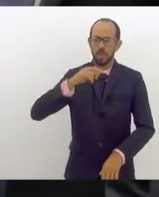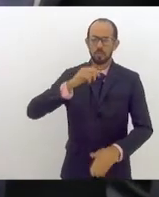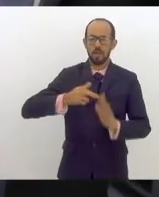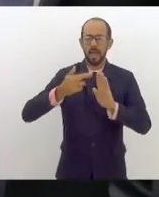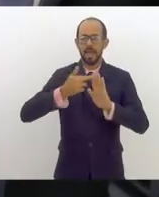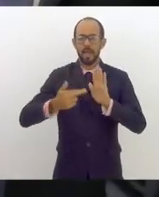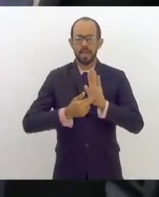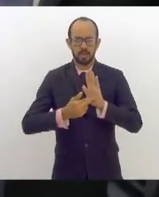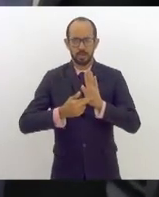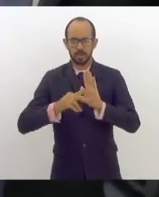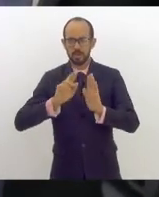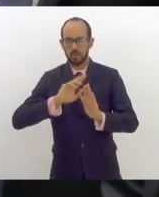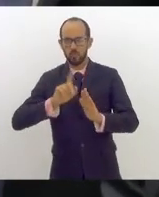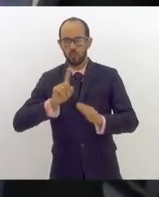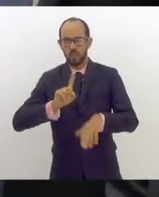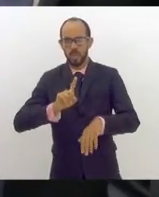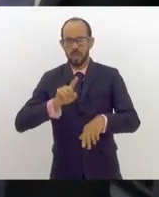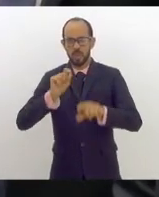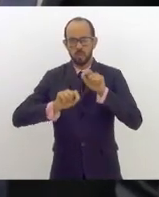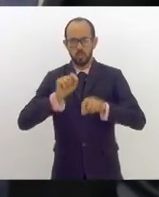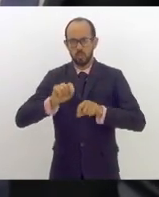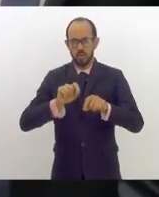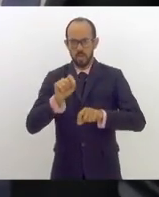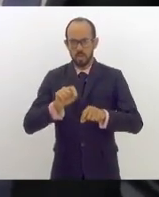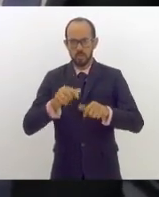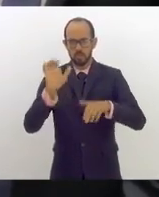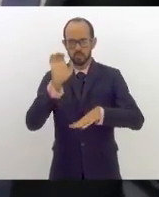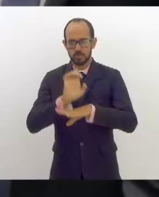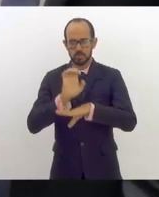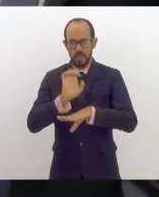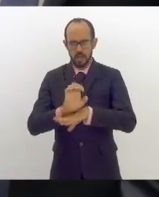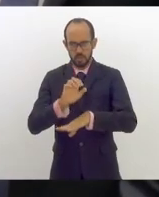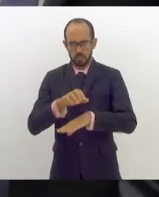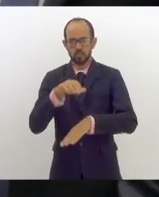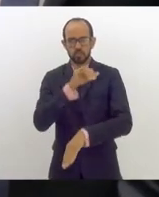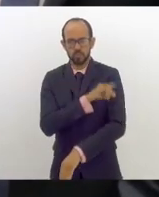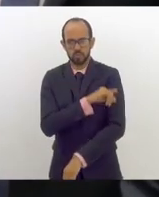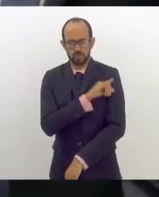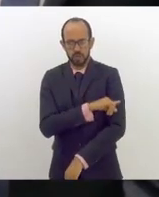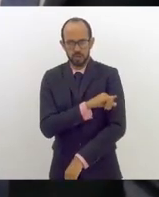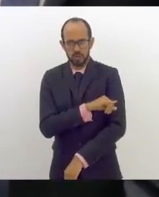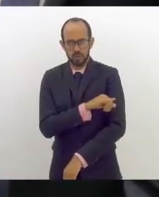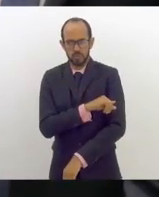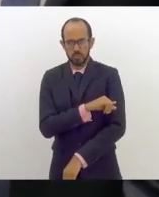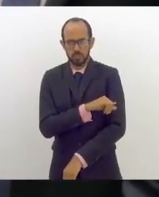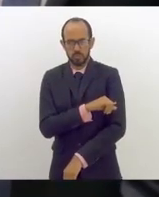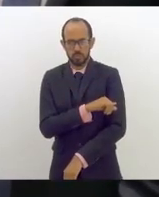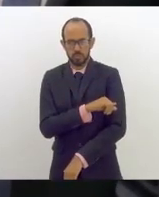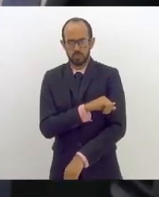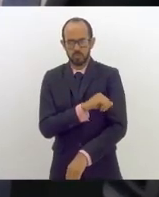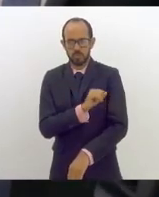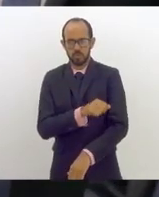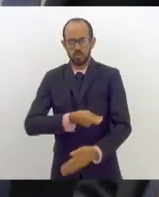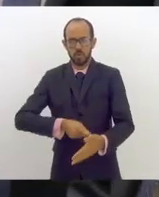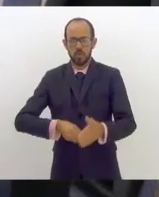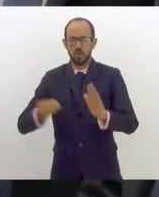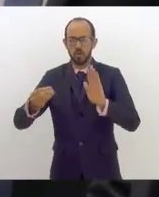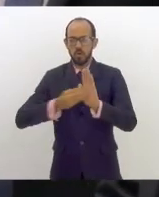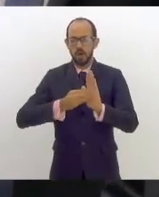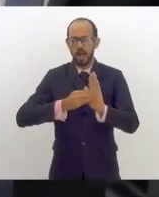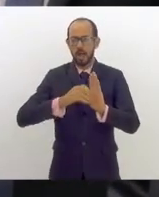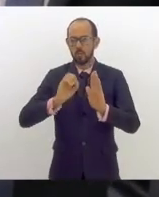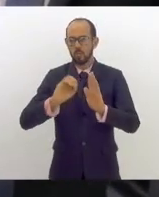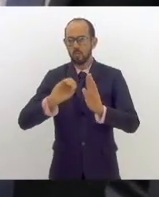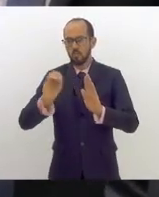cabe ao estado do Rio de Janeiro enquanto vigorar a Legislação Federal aplicar nenhuma alíquota